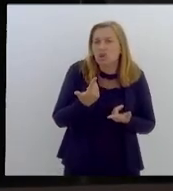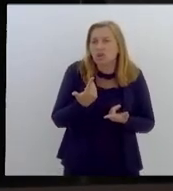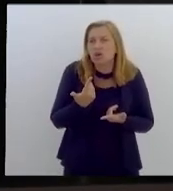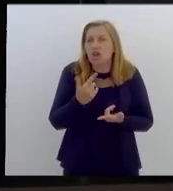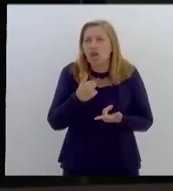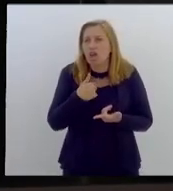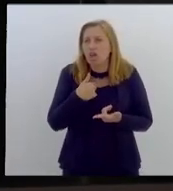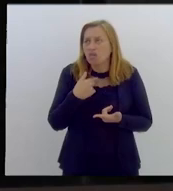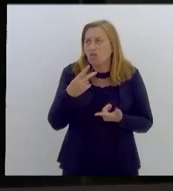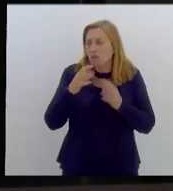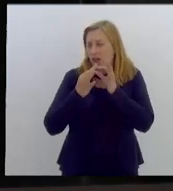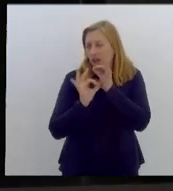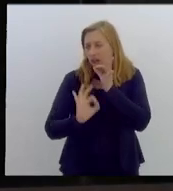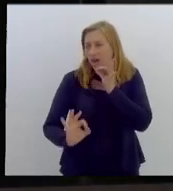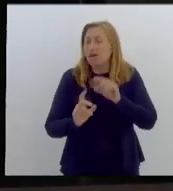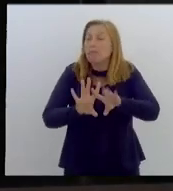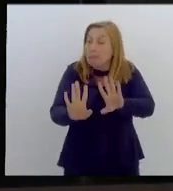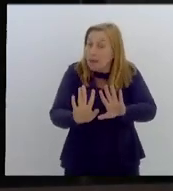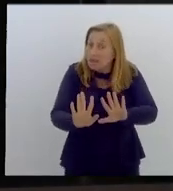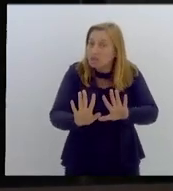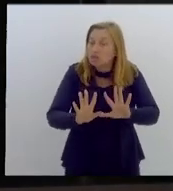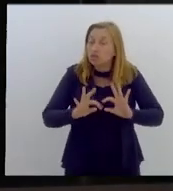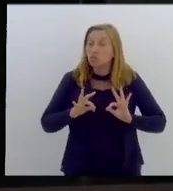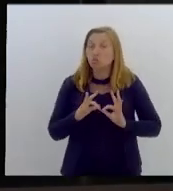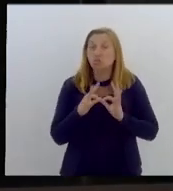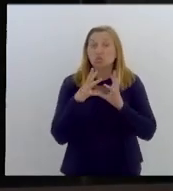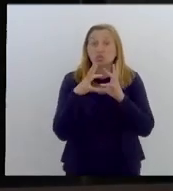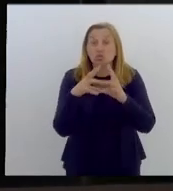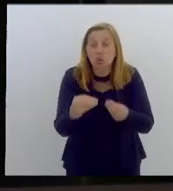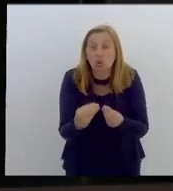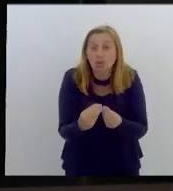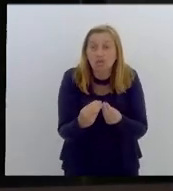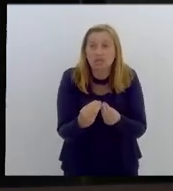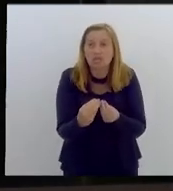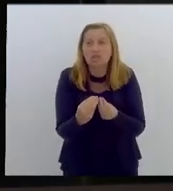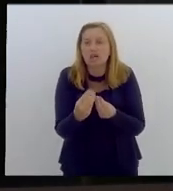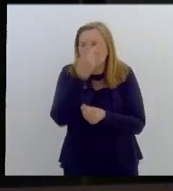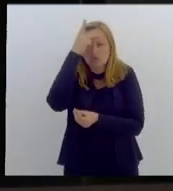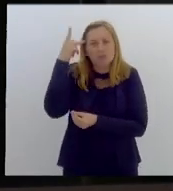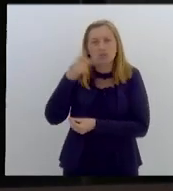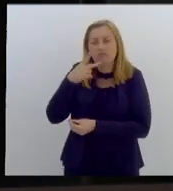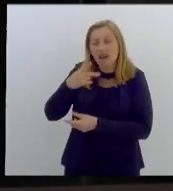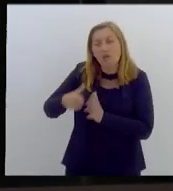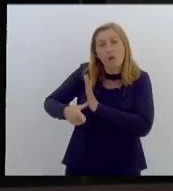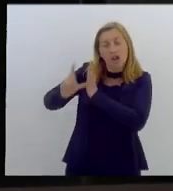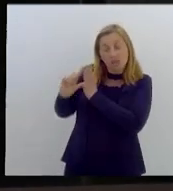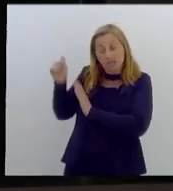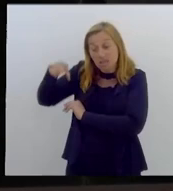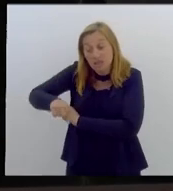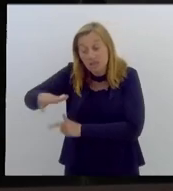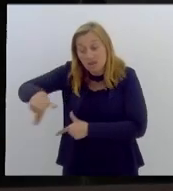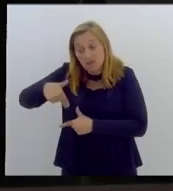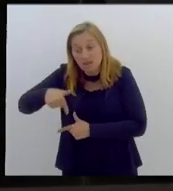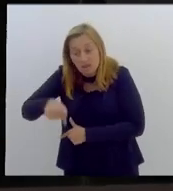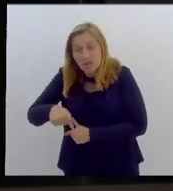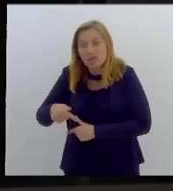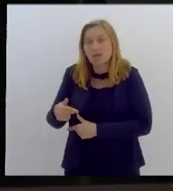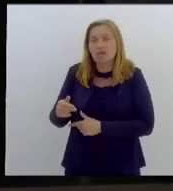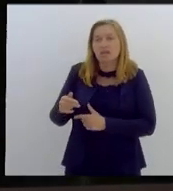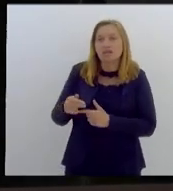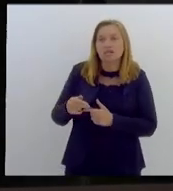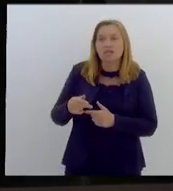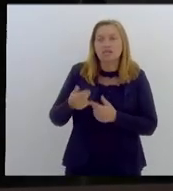vou discorrer aqui de forma alguma, todos os oradores que me antecederam aqui, quer dizer,